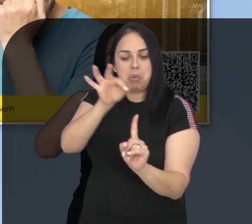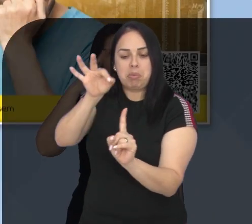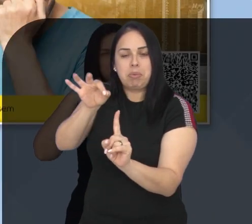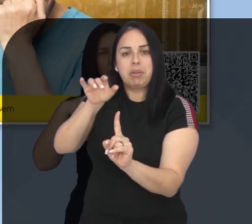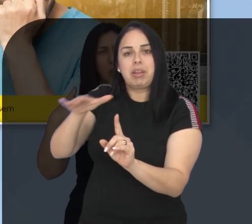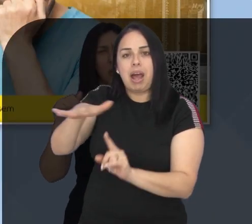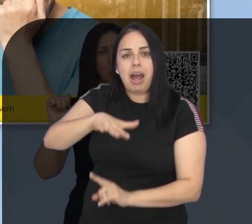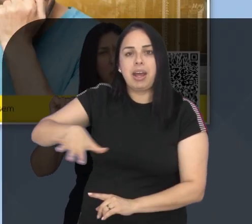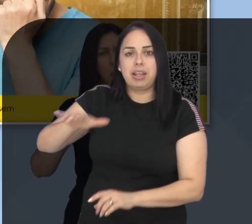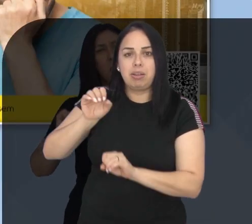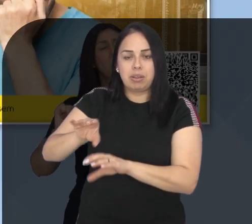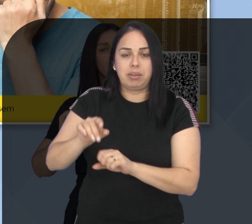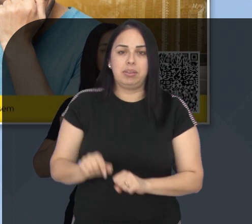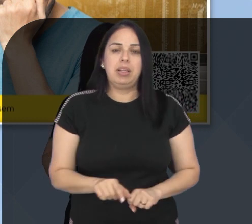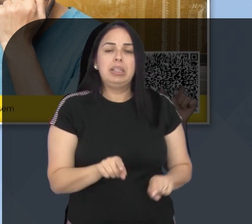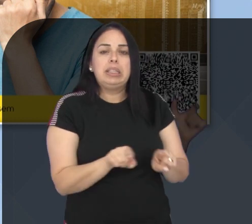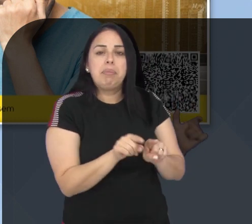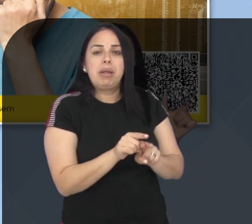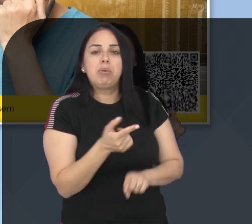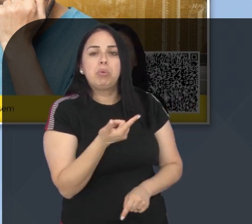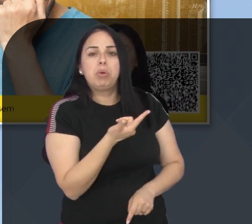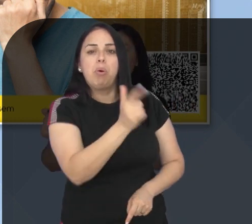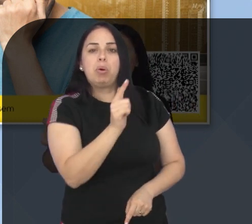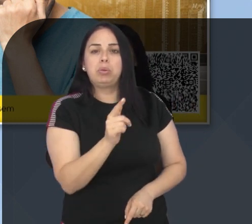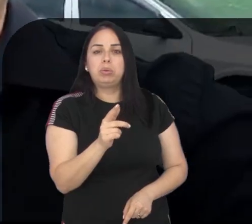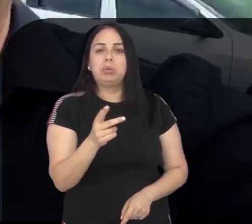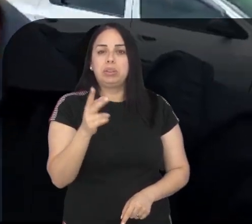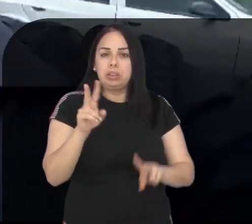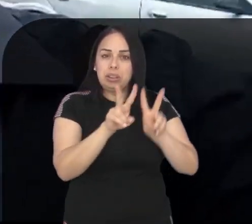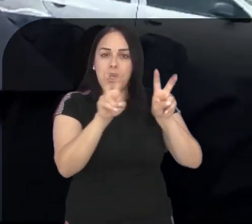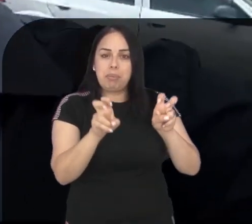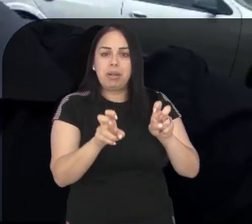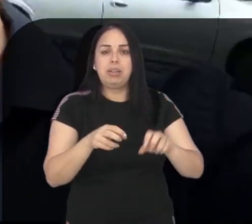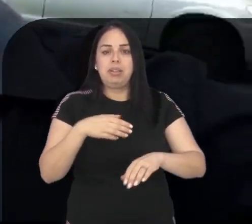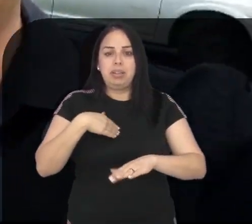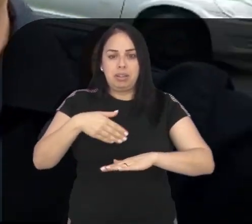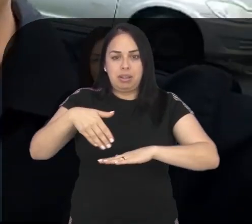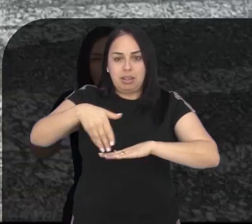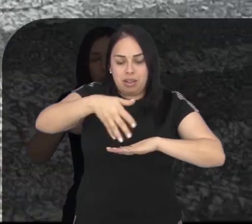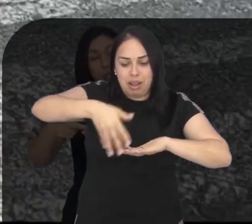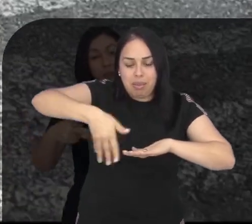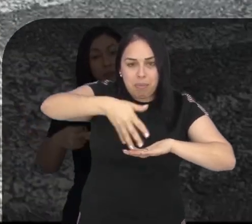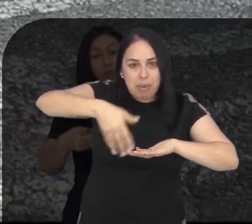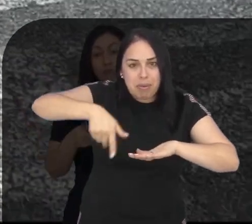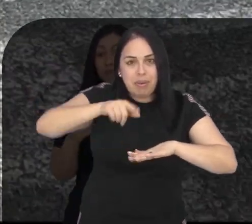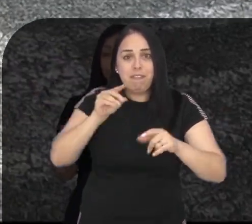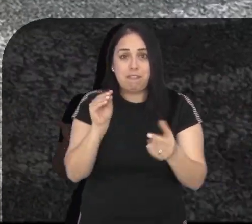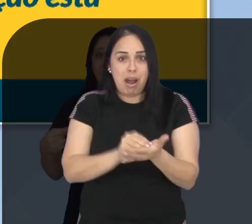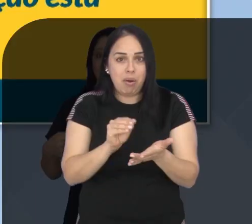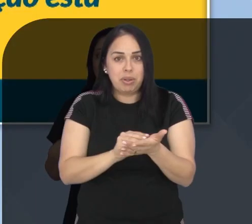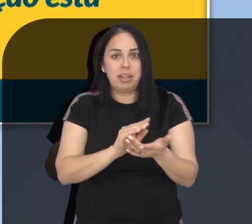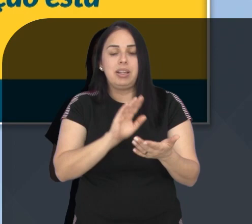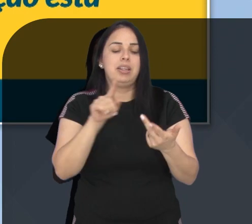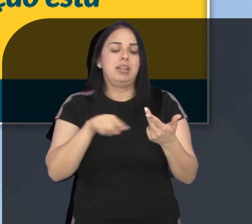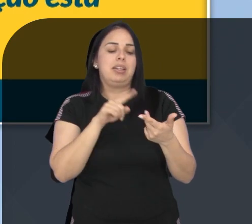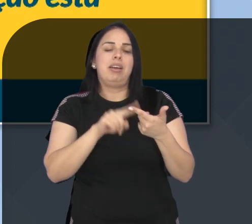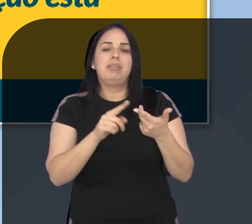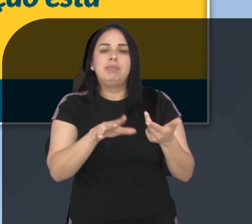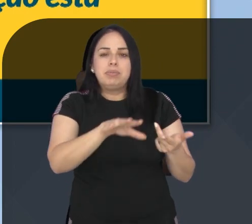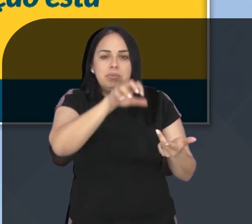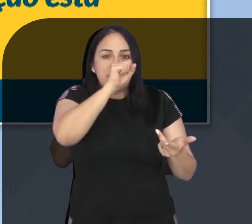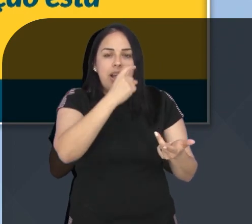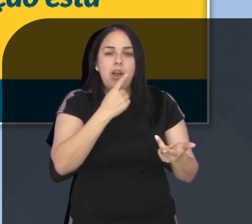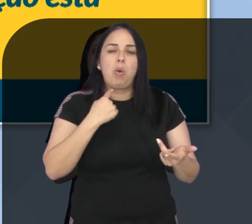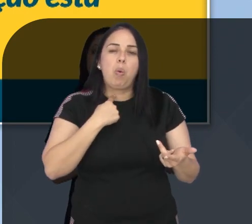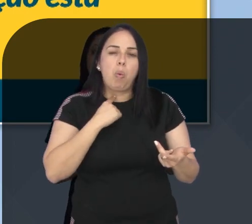temas abordados foram mau cheiro vindo do esgoto, falta de sinalização em frente a uma escola e providências